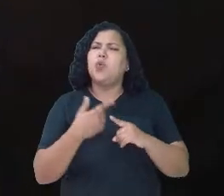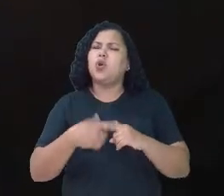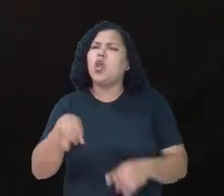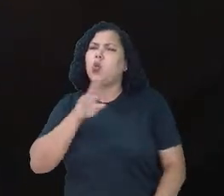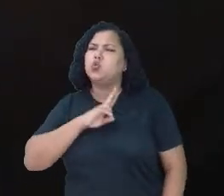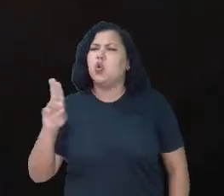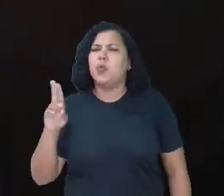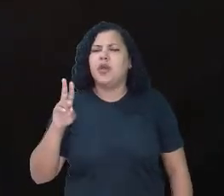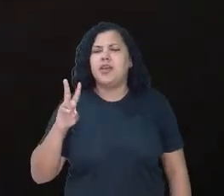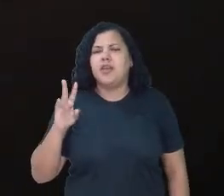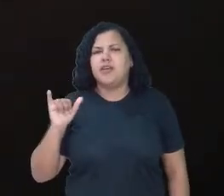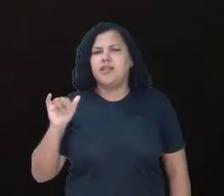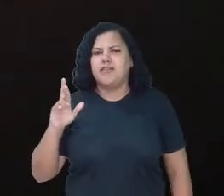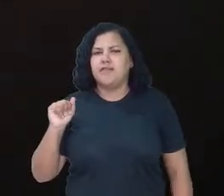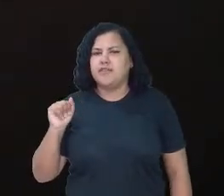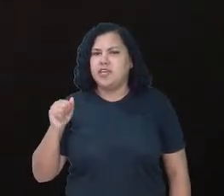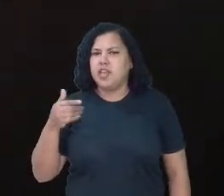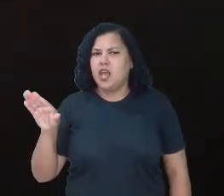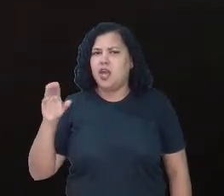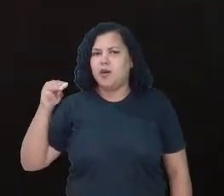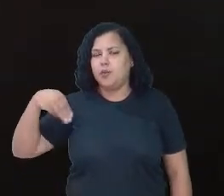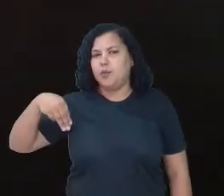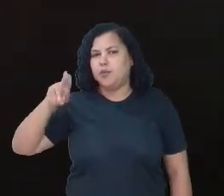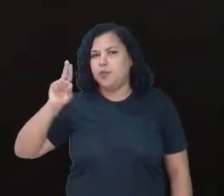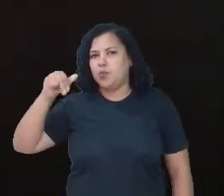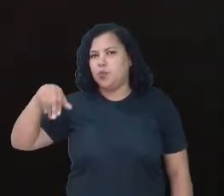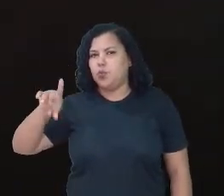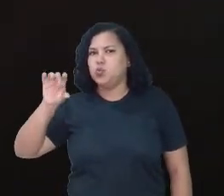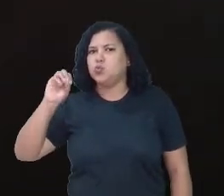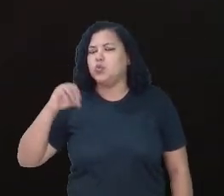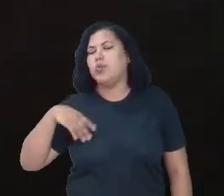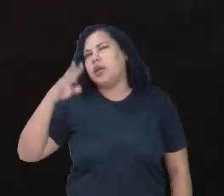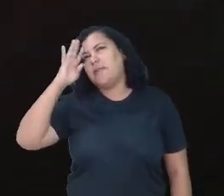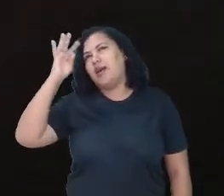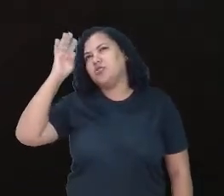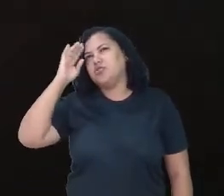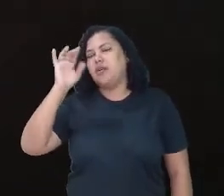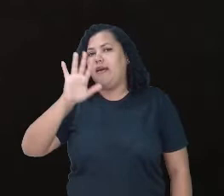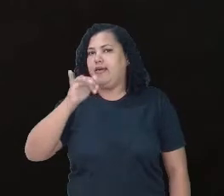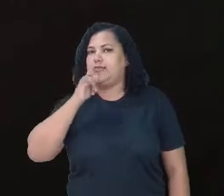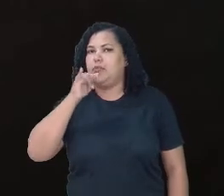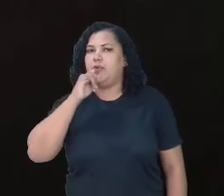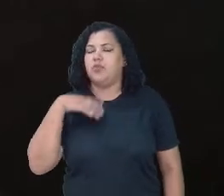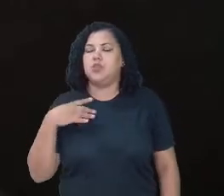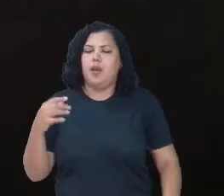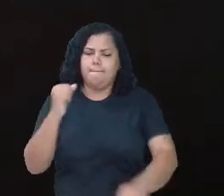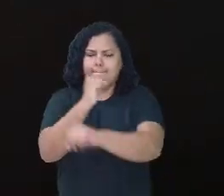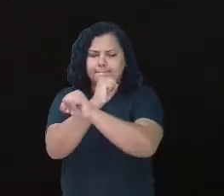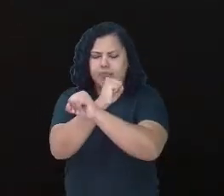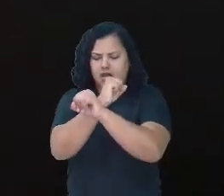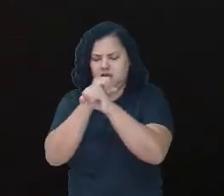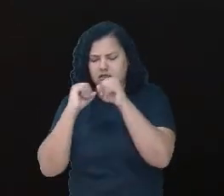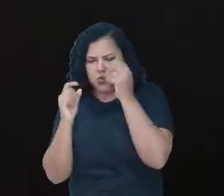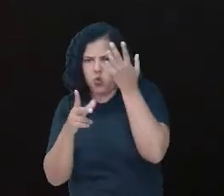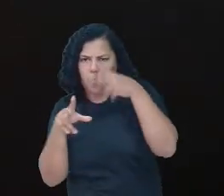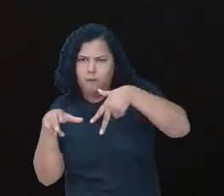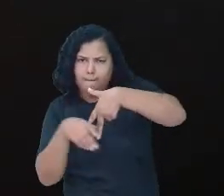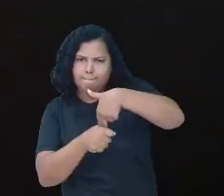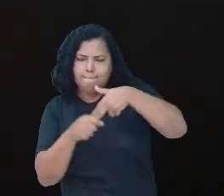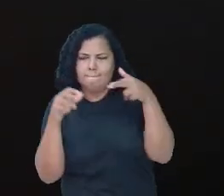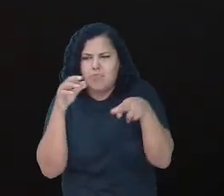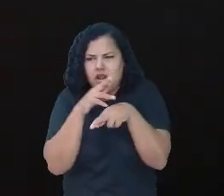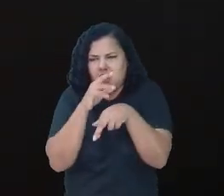Viramundo? Porque imagine você estar com os pés e as mãos presas ao mesmo tempo no porão de um navio em alto